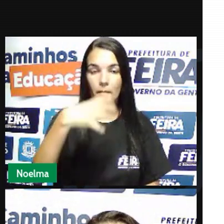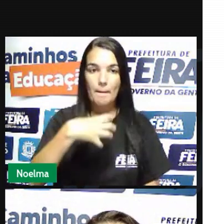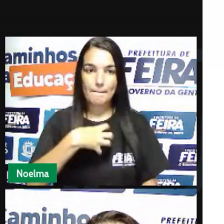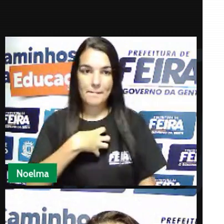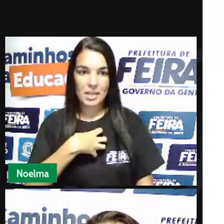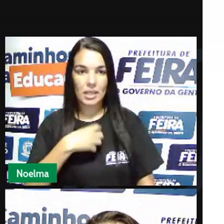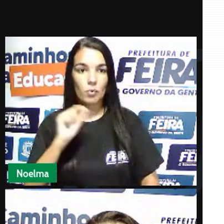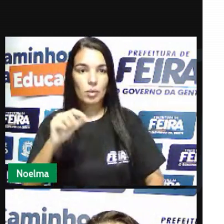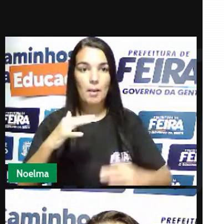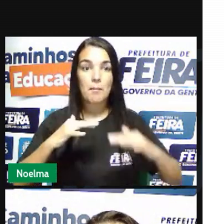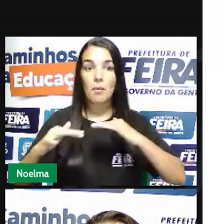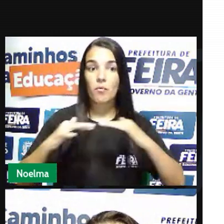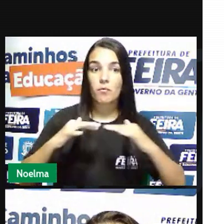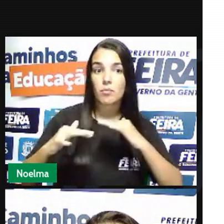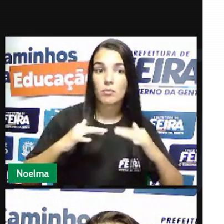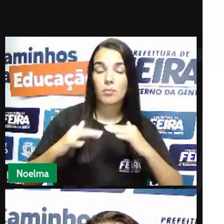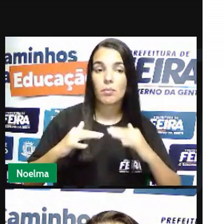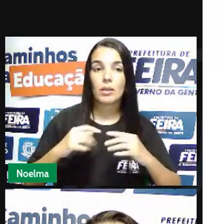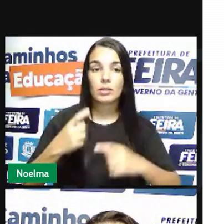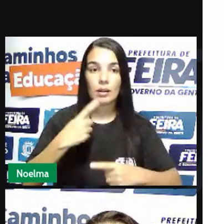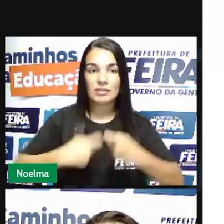movimento de caráter